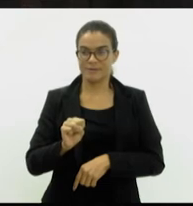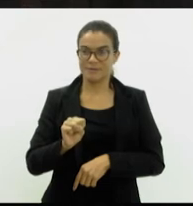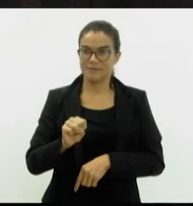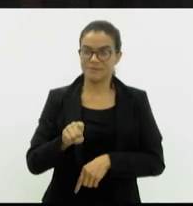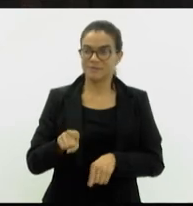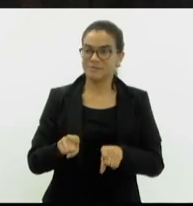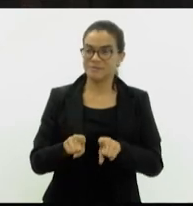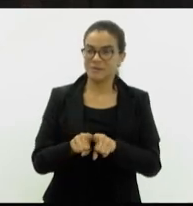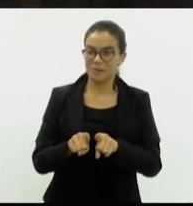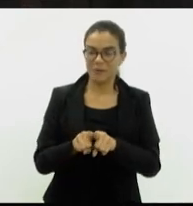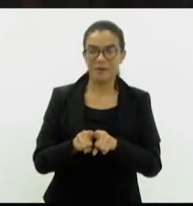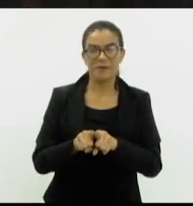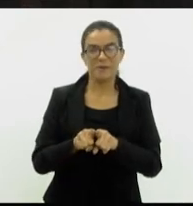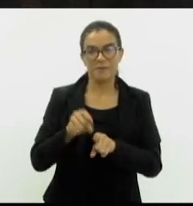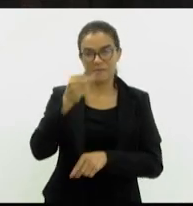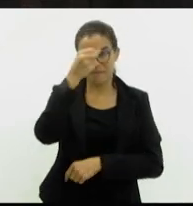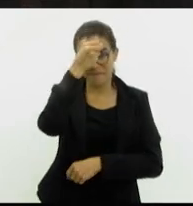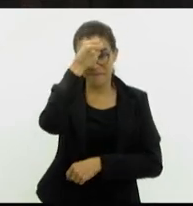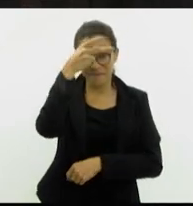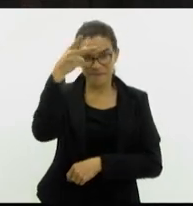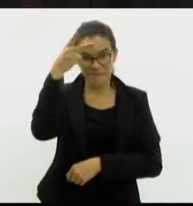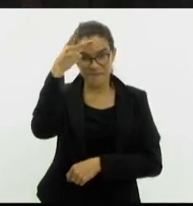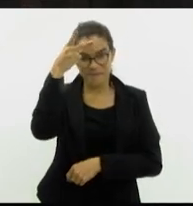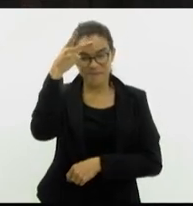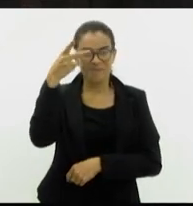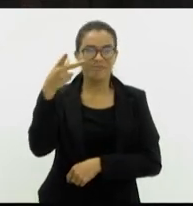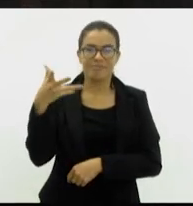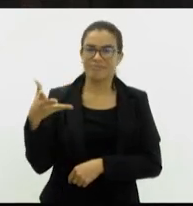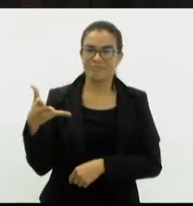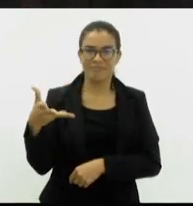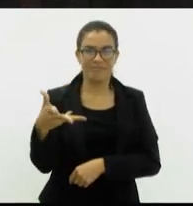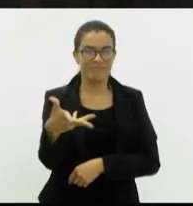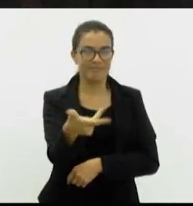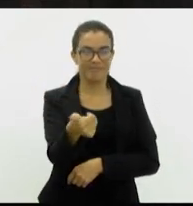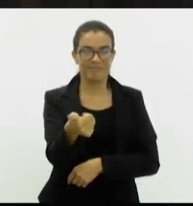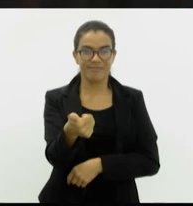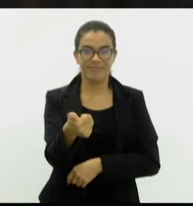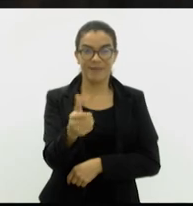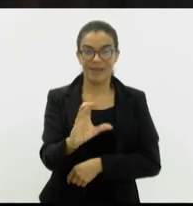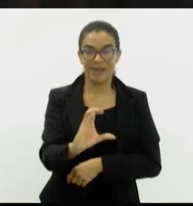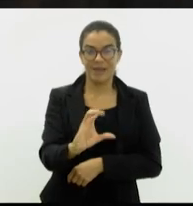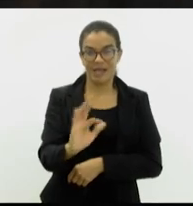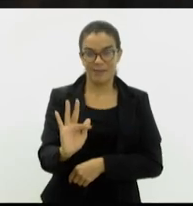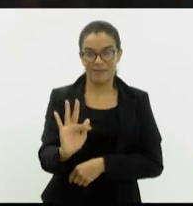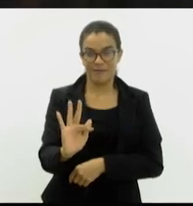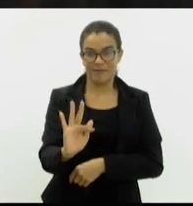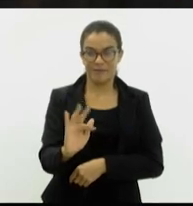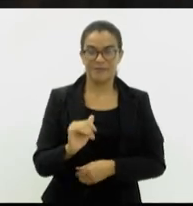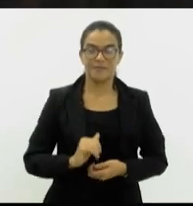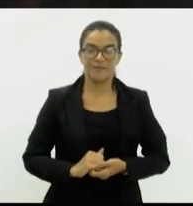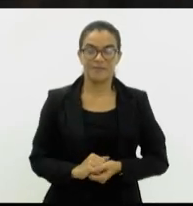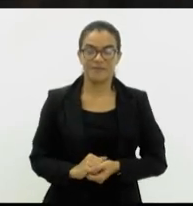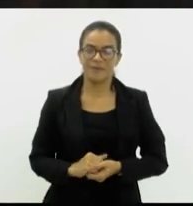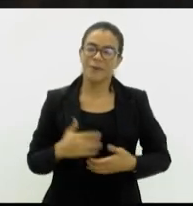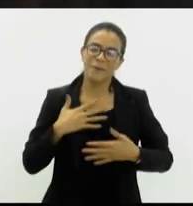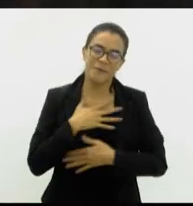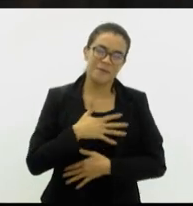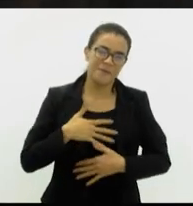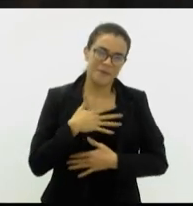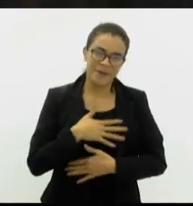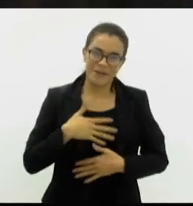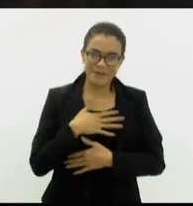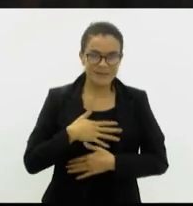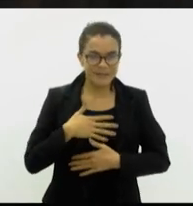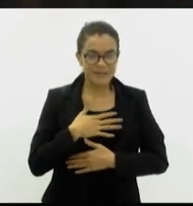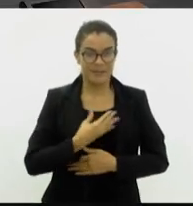Fortíssimo município e belíssimo de Cabo Frio é um prazer ter